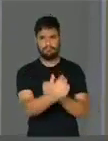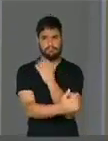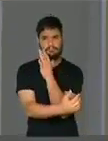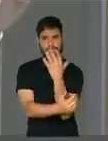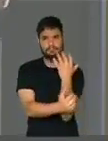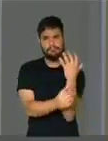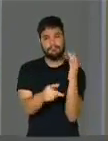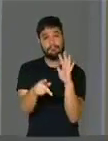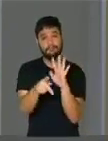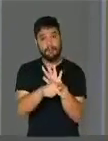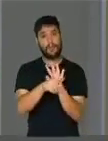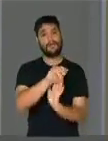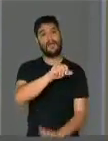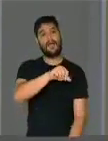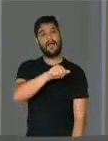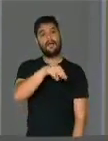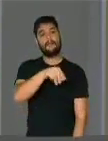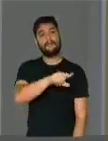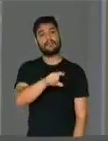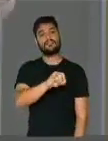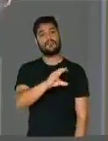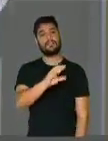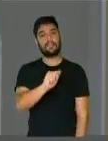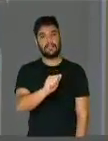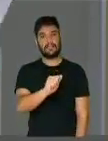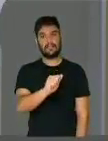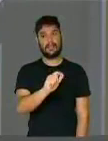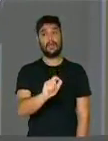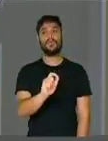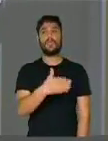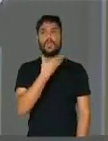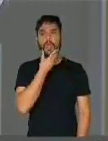amazônico, uma área protegida. O canalha